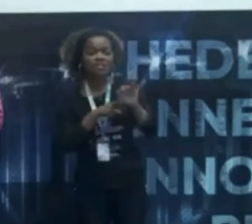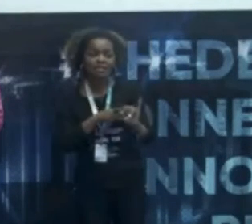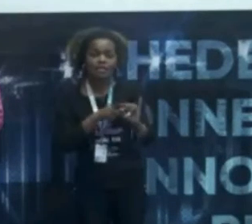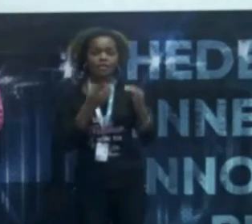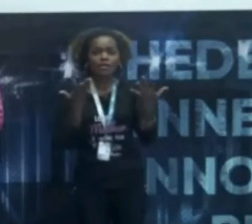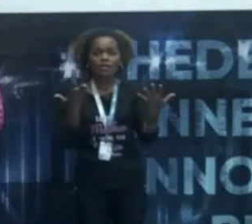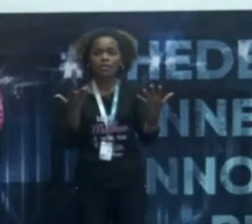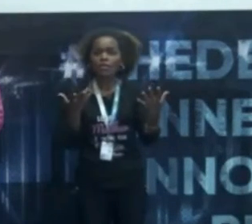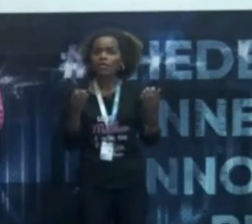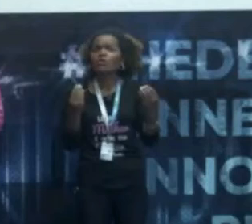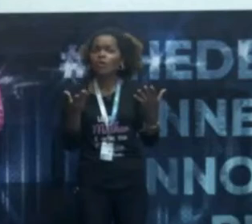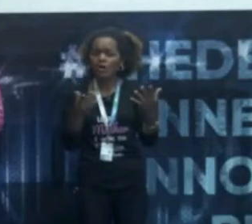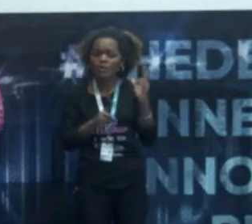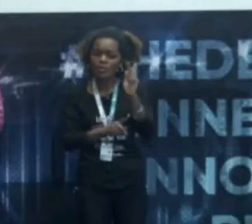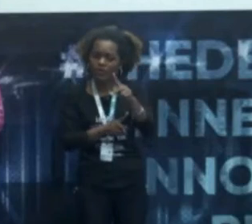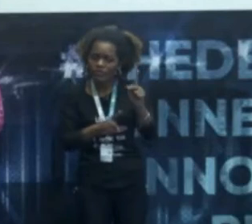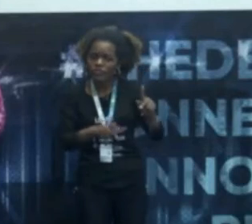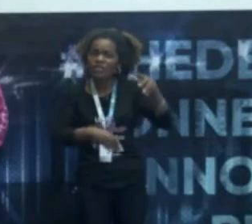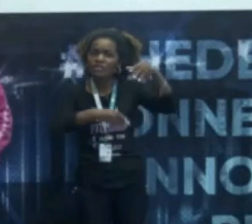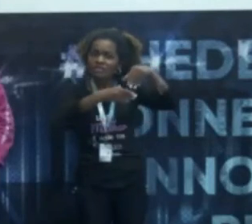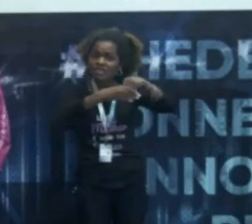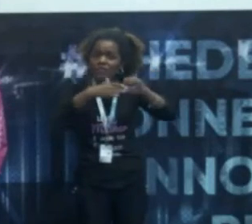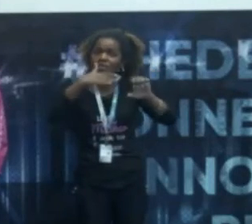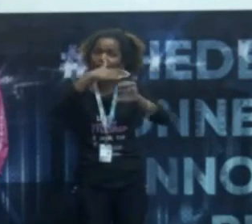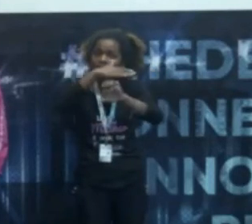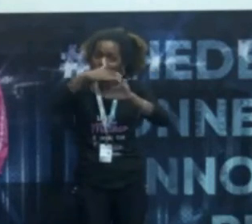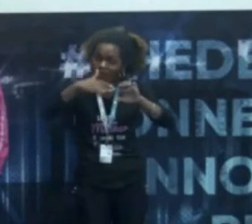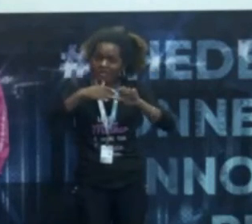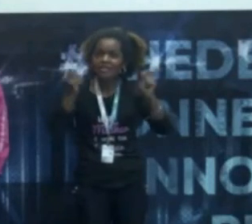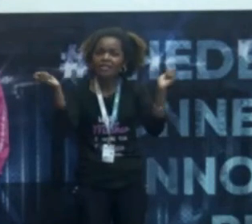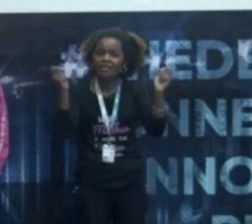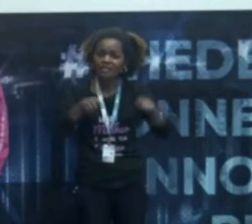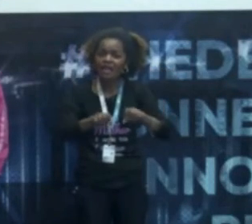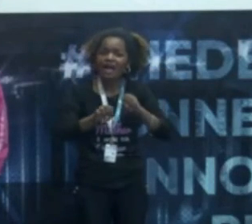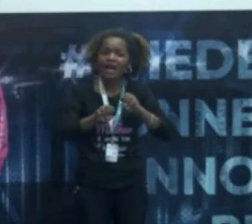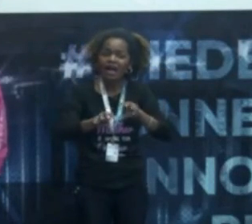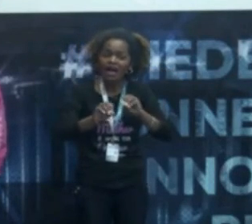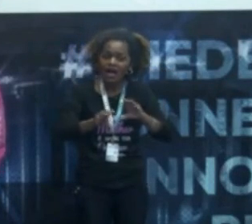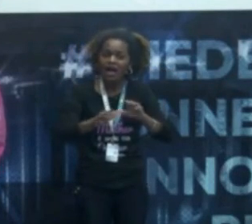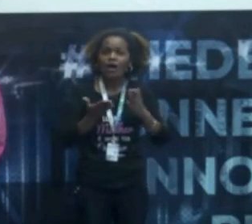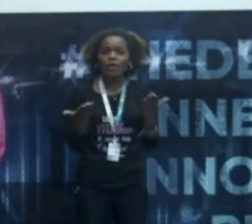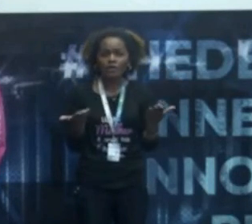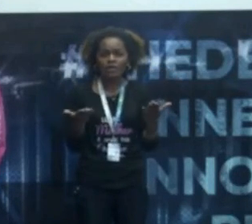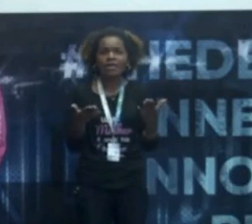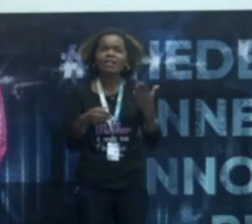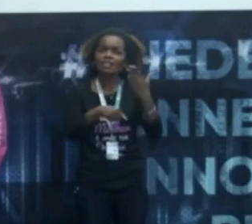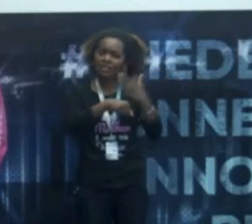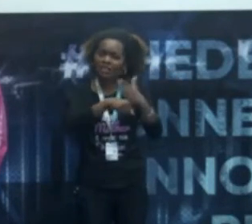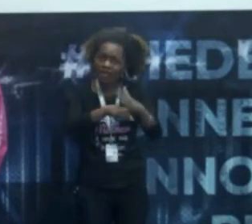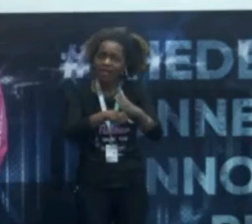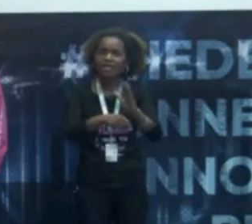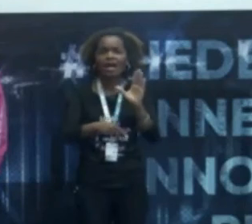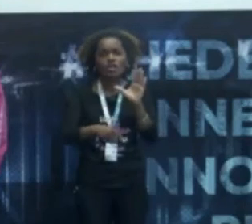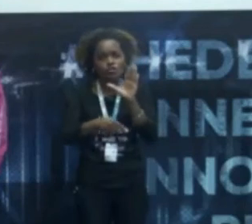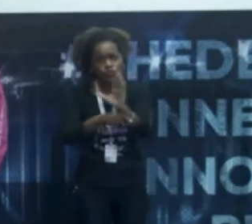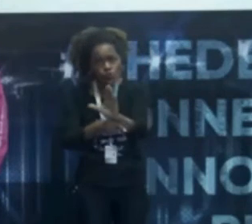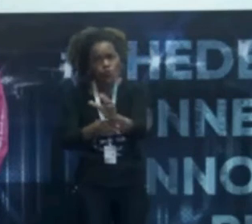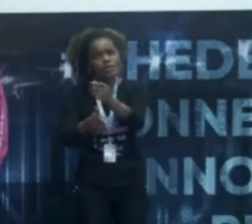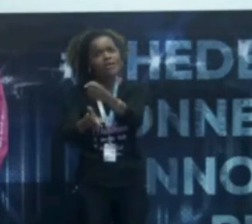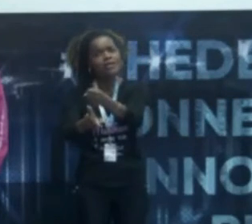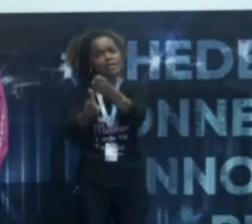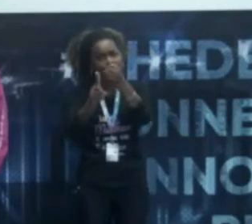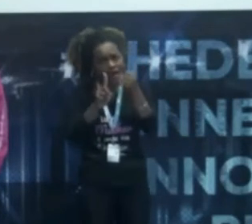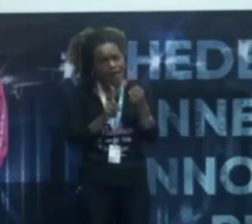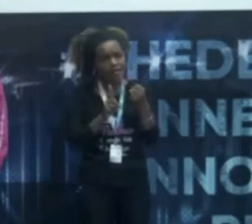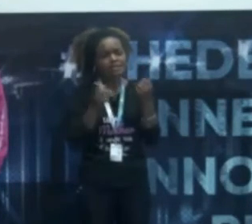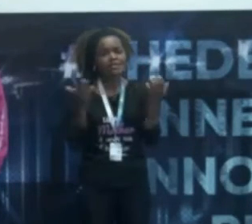tem professores ali dentro que dão aula até fora de horário de trabalho. Então, treina, faz trilha, traz essas pessoas e treina.